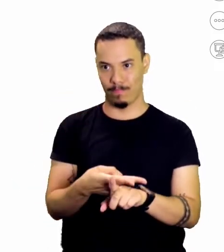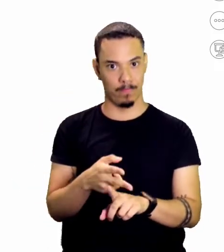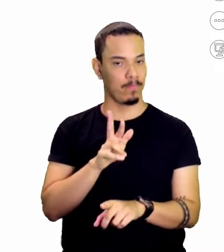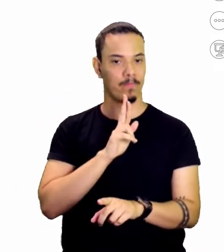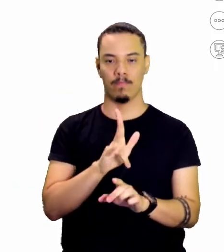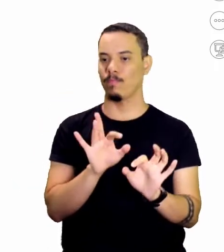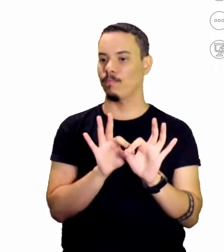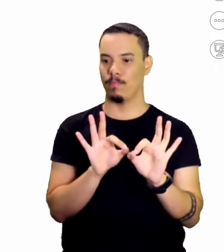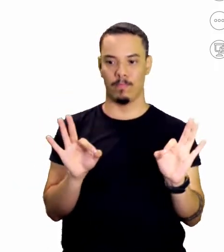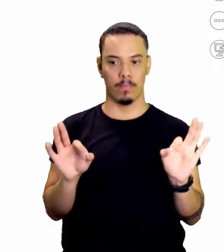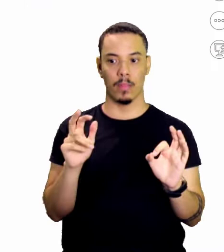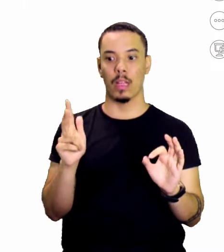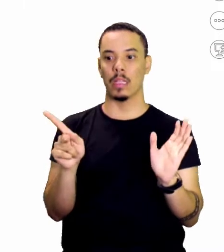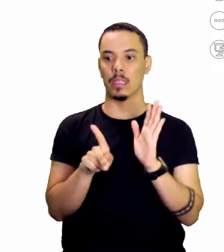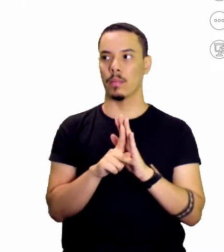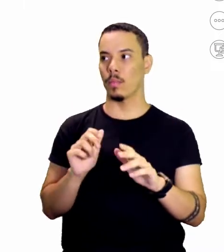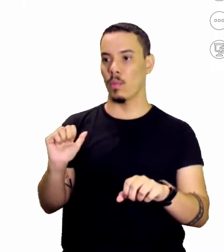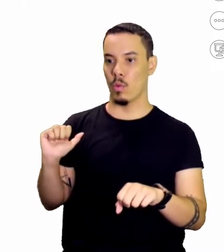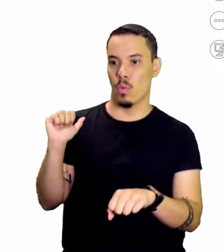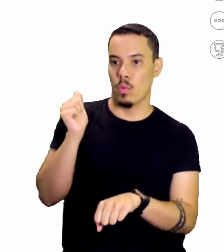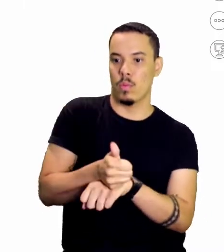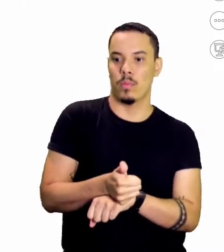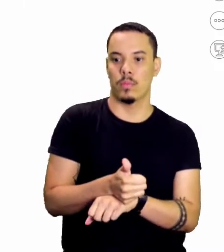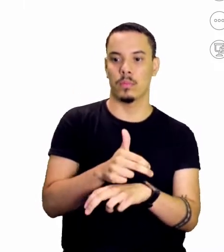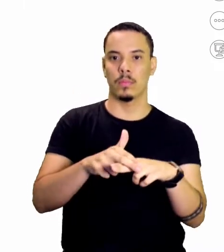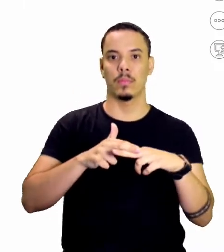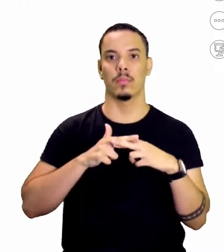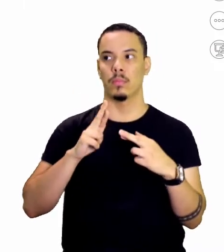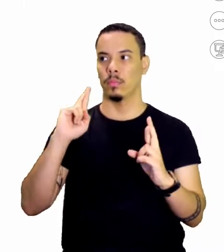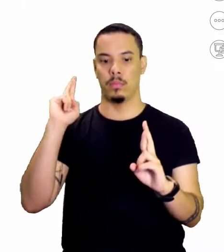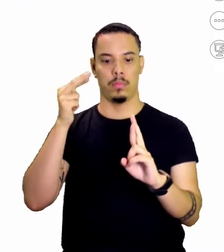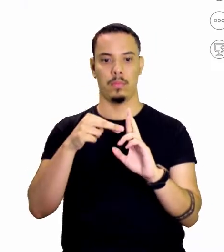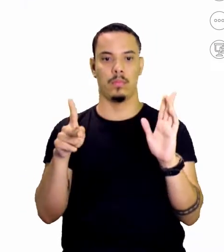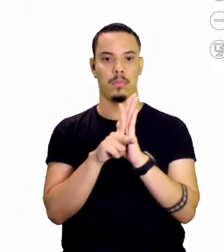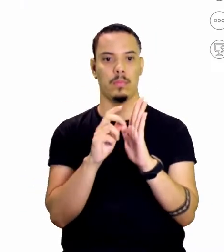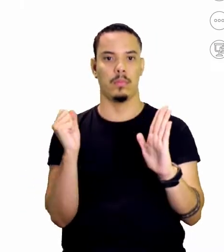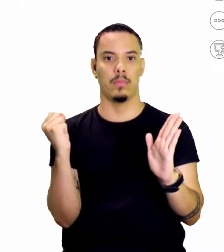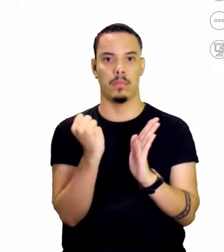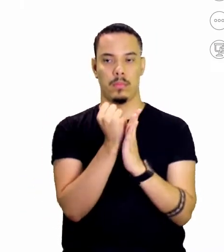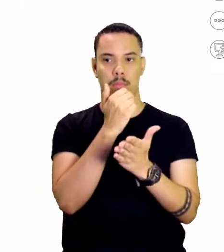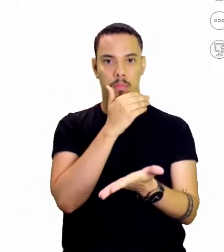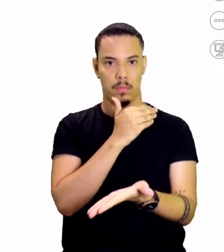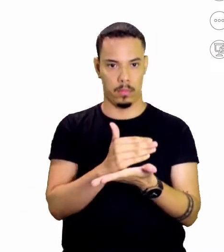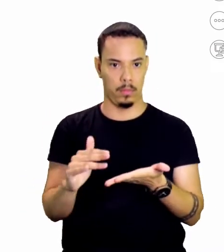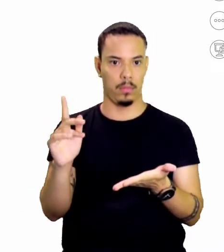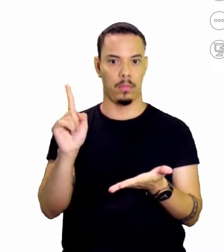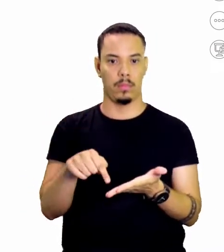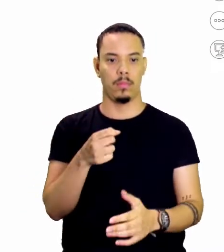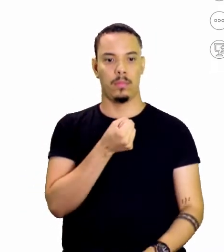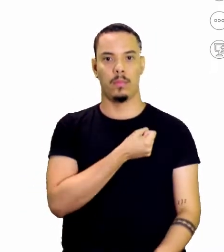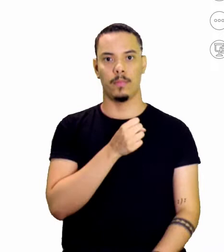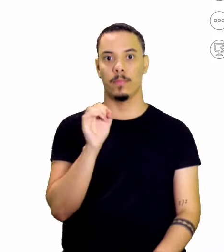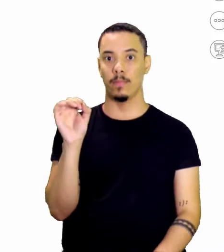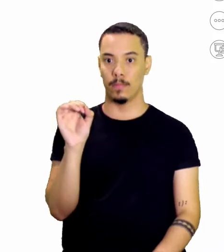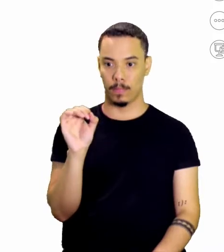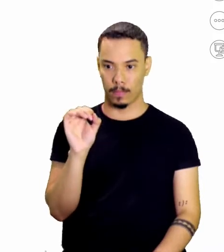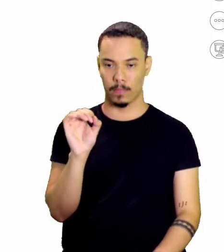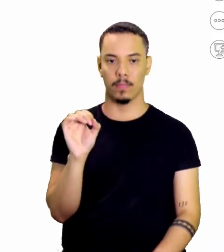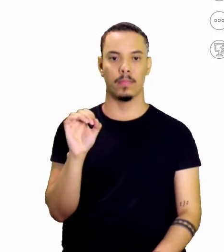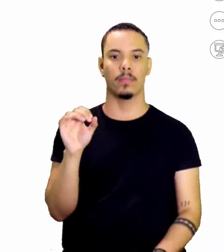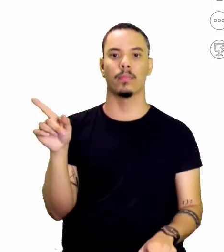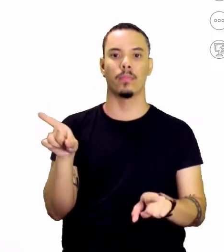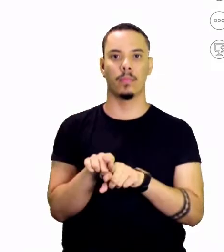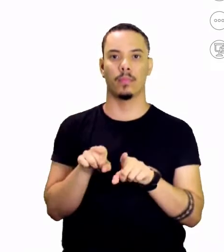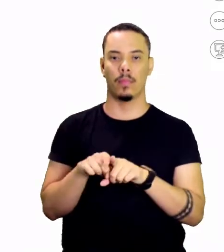a posição ocupada a partir do nosso referencial do marco inicial que é 10 certo e a